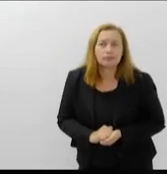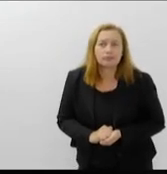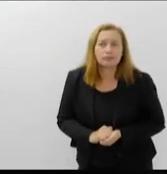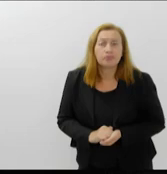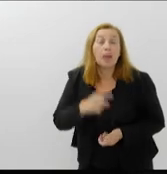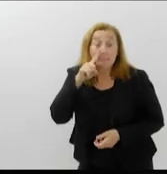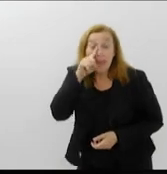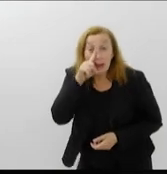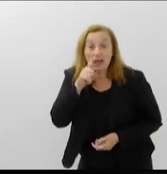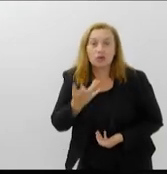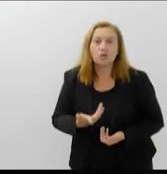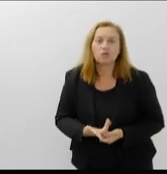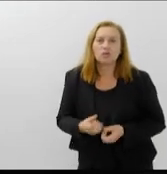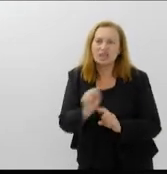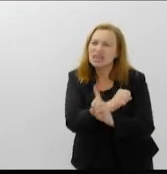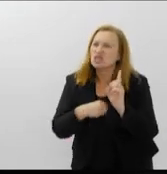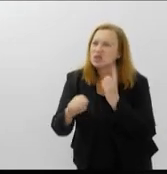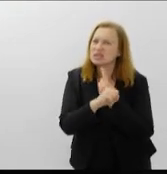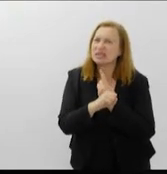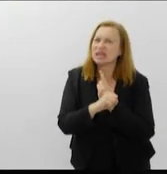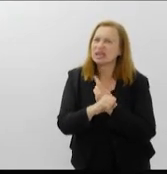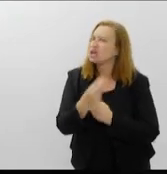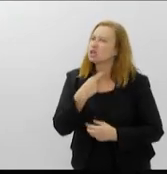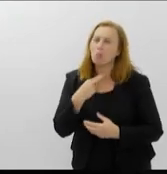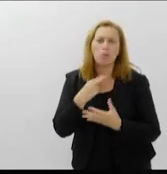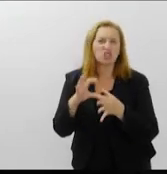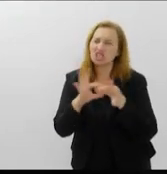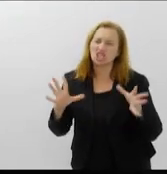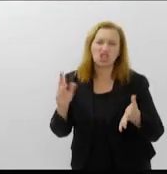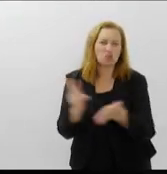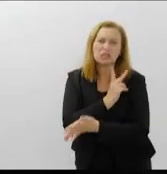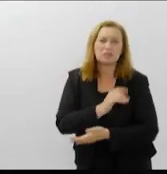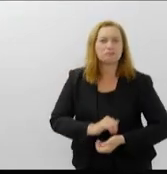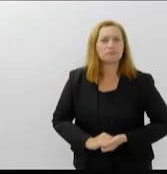Risco esse que a sociedade não pode deixar.